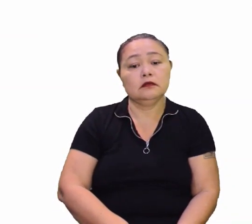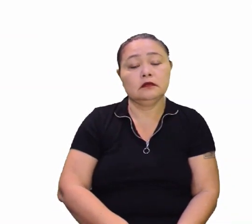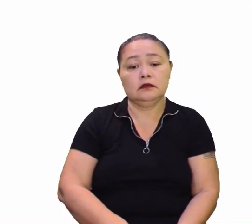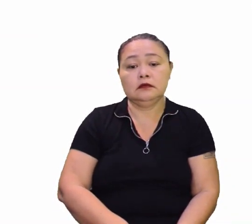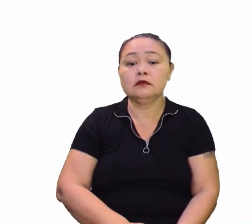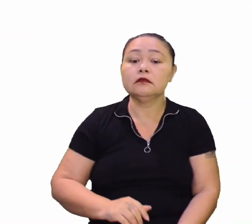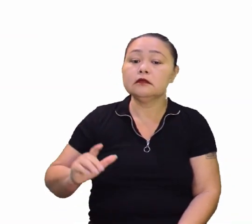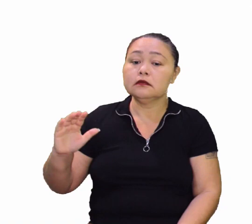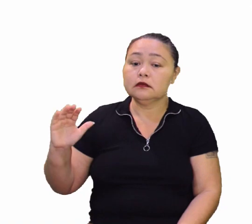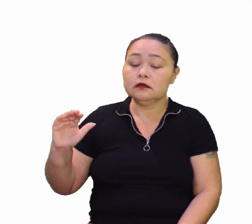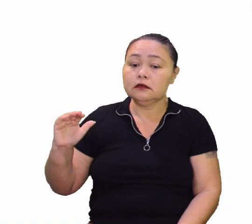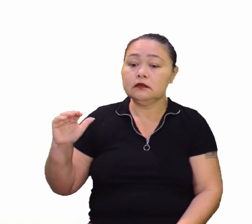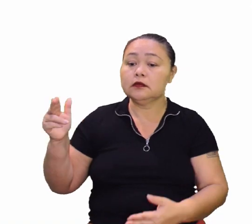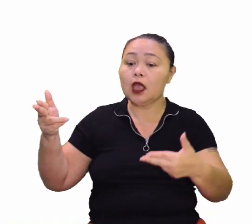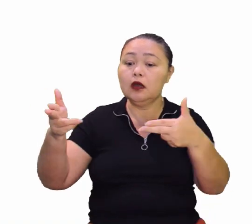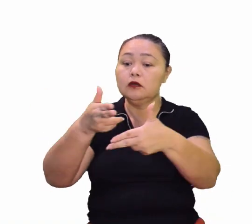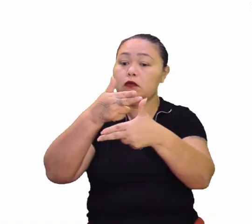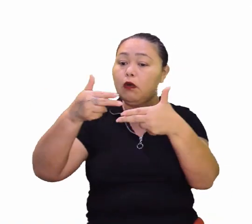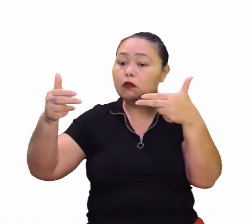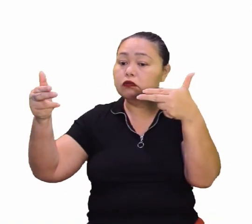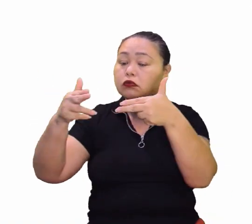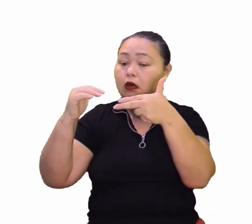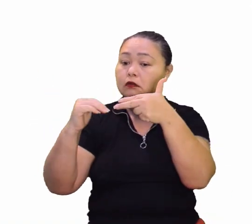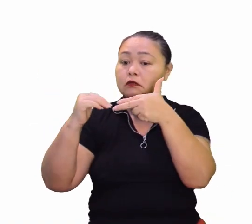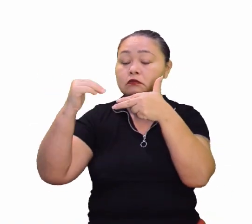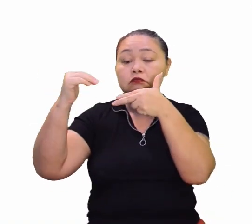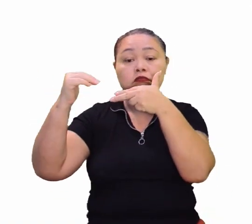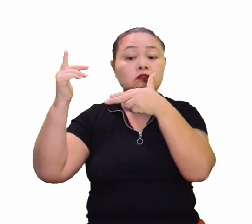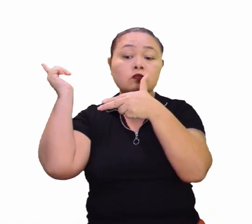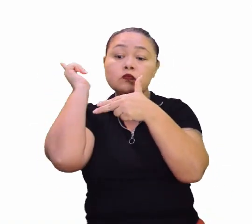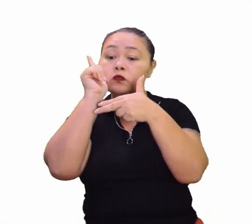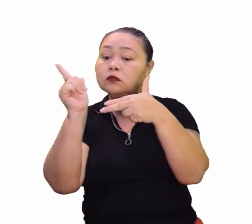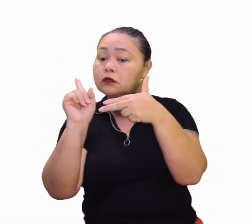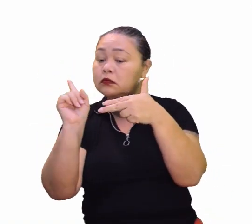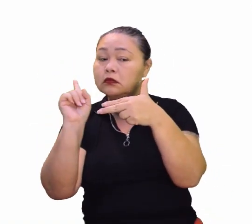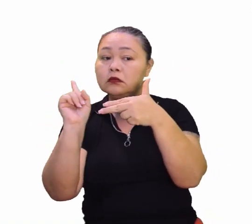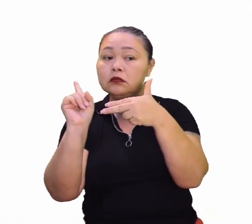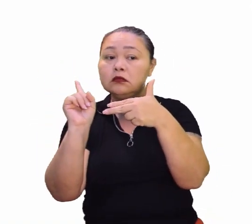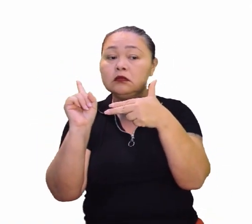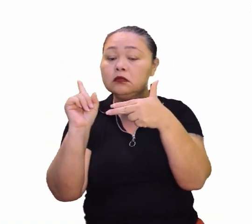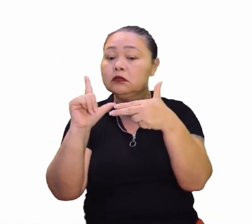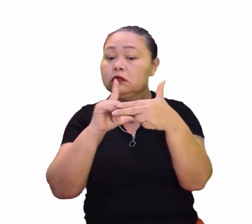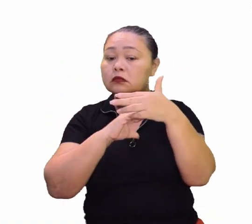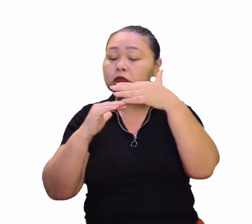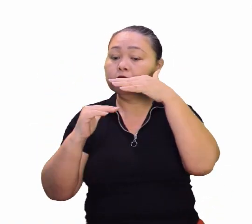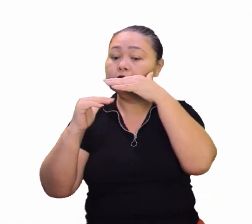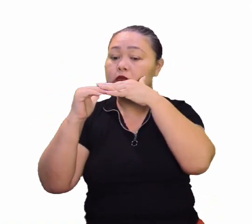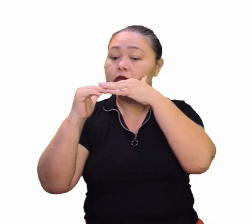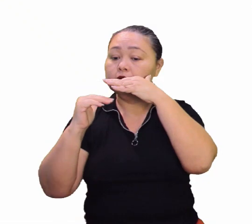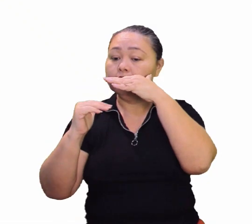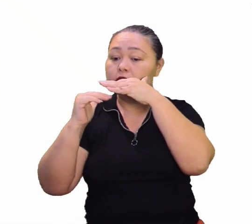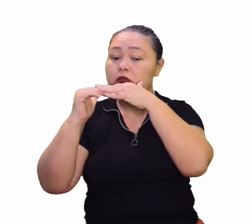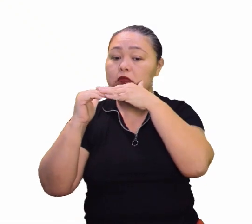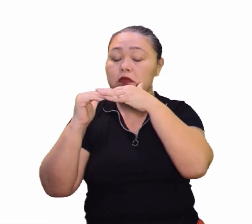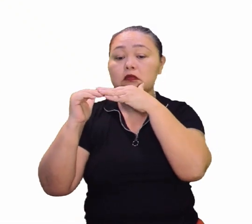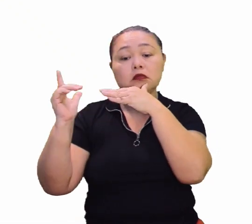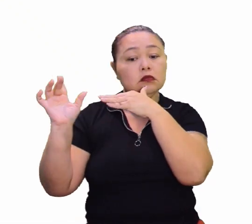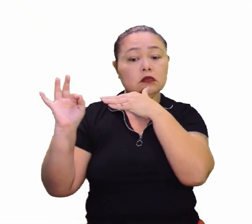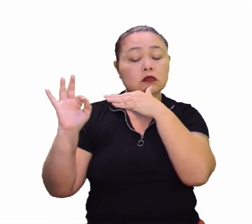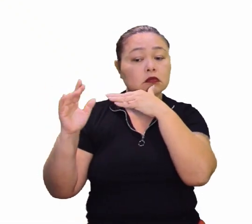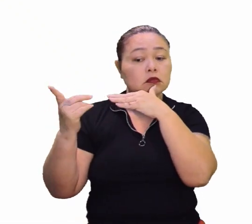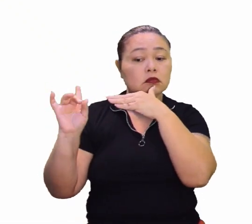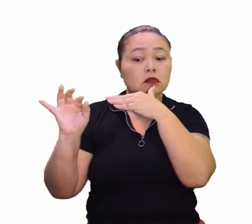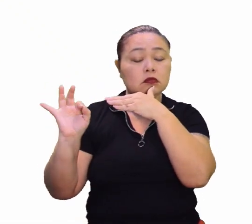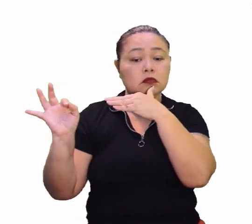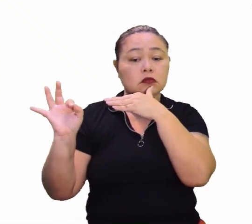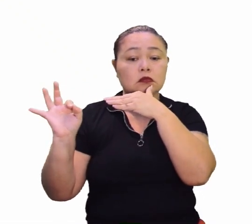Aí. Olha aqui, então esse vento ascende, mas não consegue. Chega bem aqui, tem essa barreira. Com certeza. Então não está